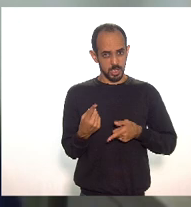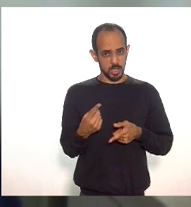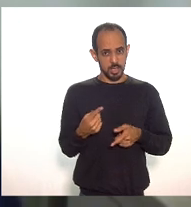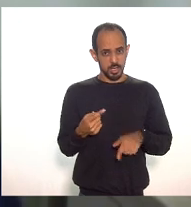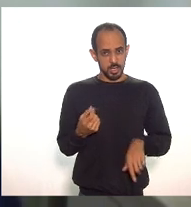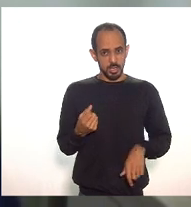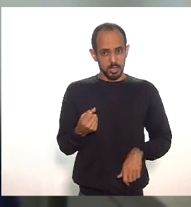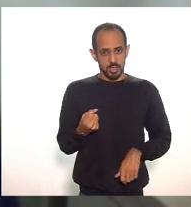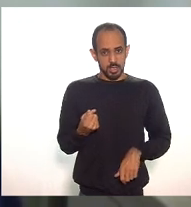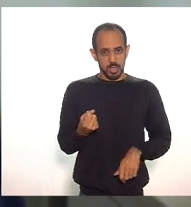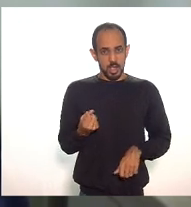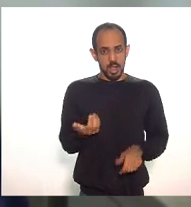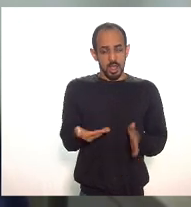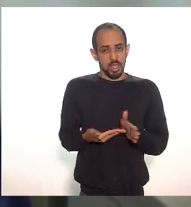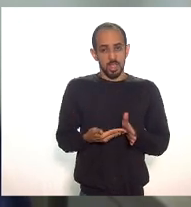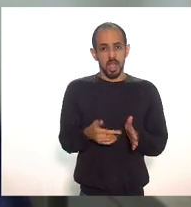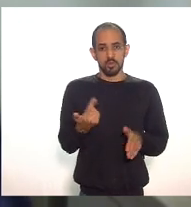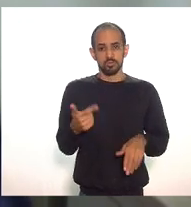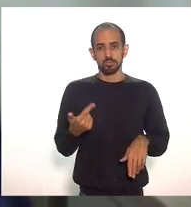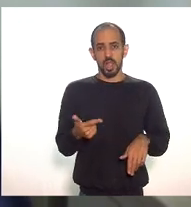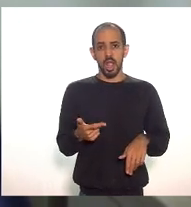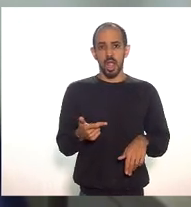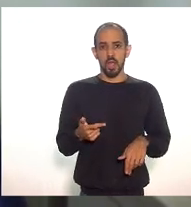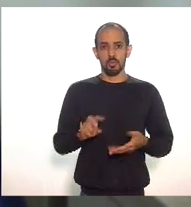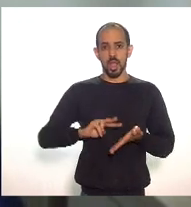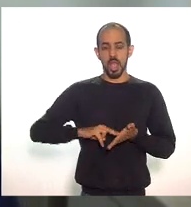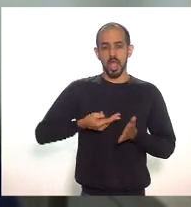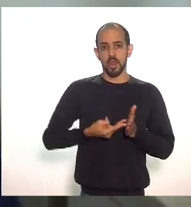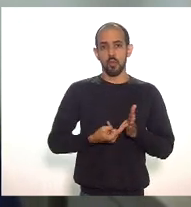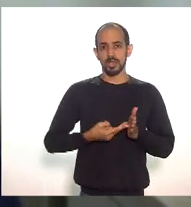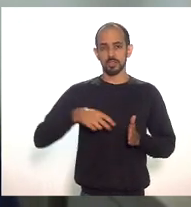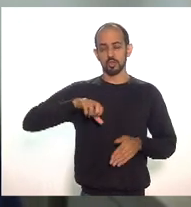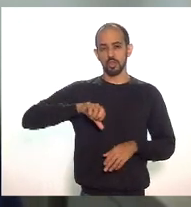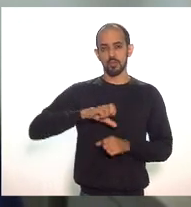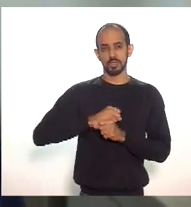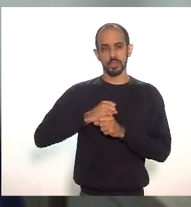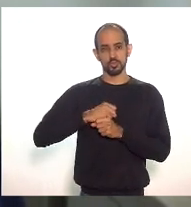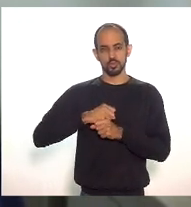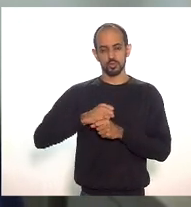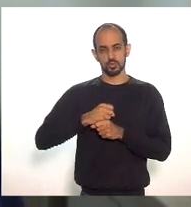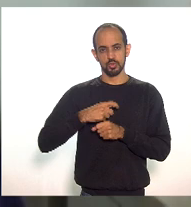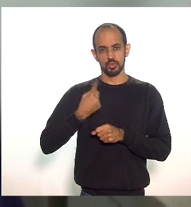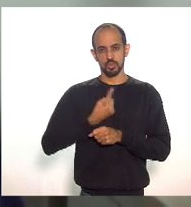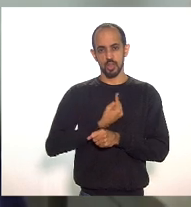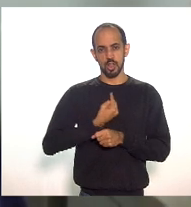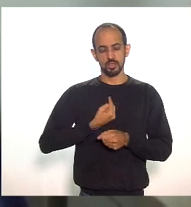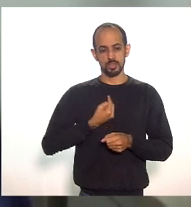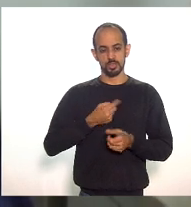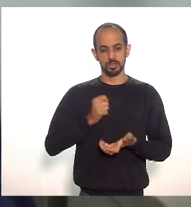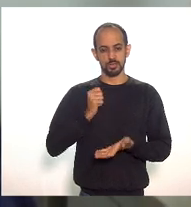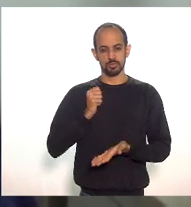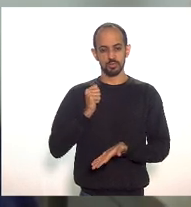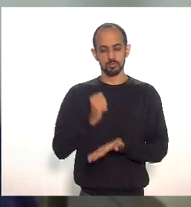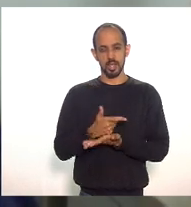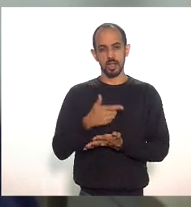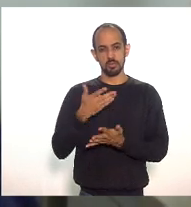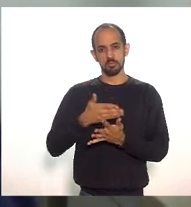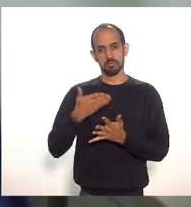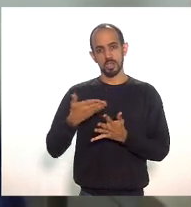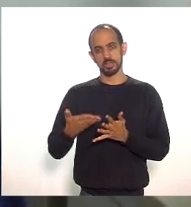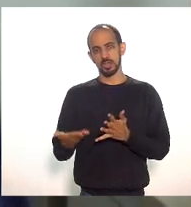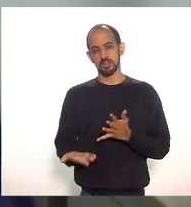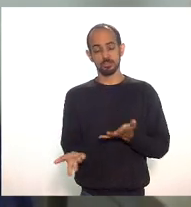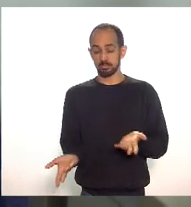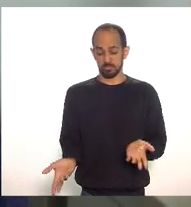renova esse prêmio para o prazo de 9 anos nós estamos passando pagando parcelas aí